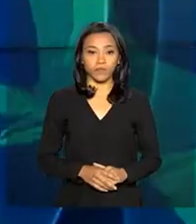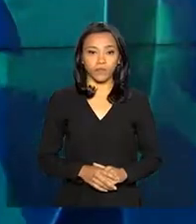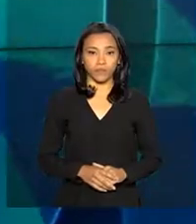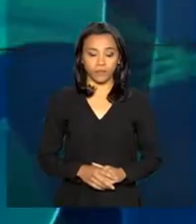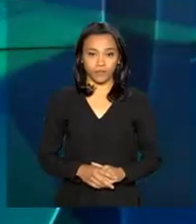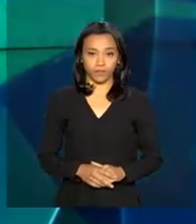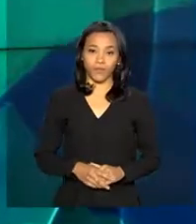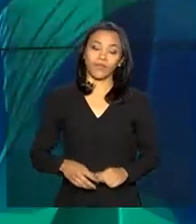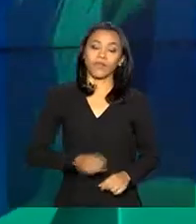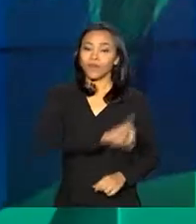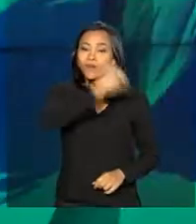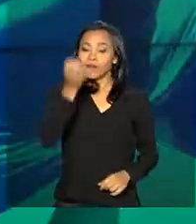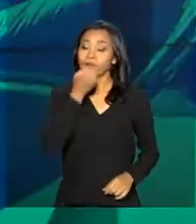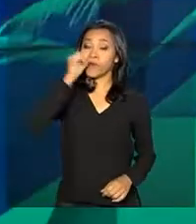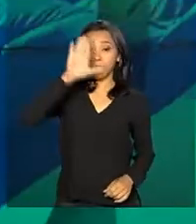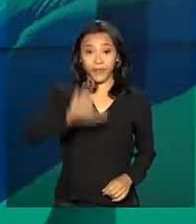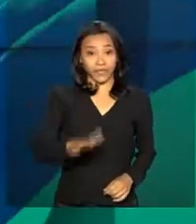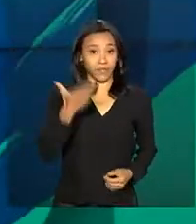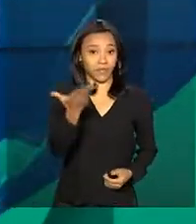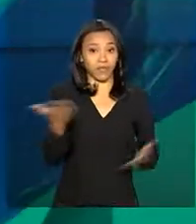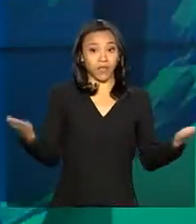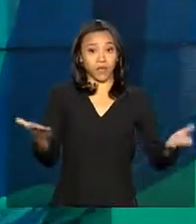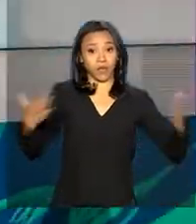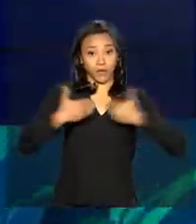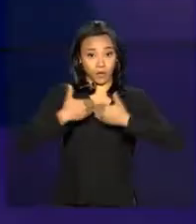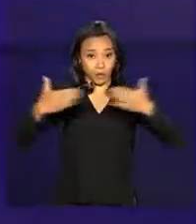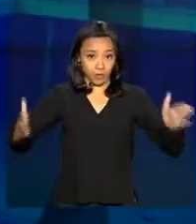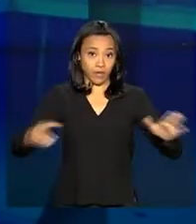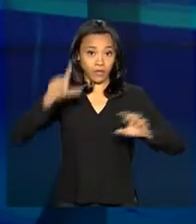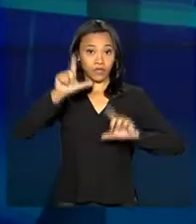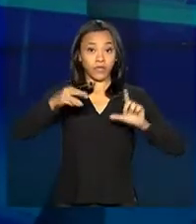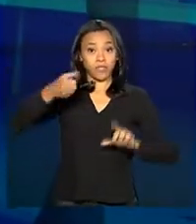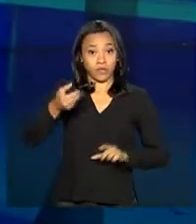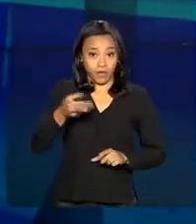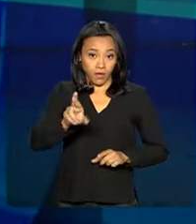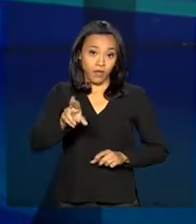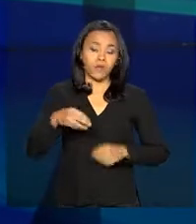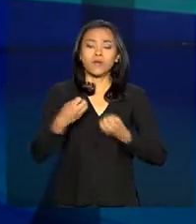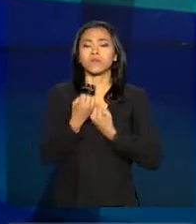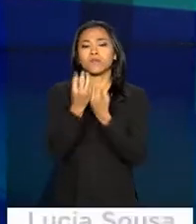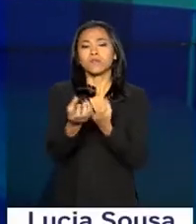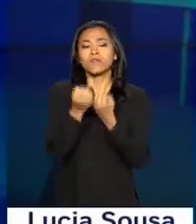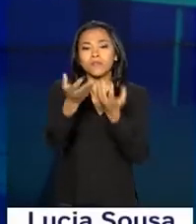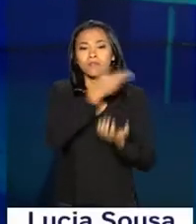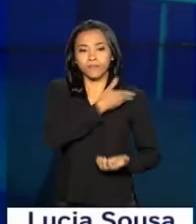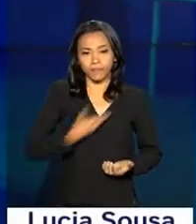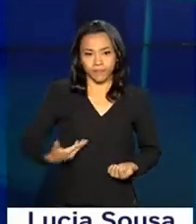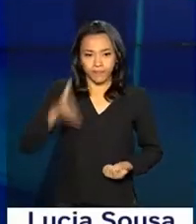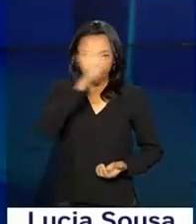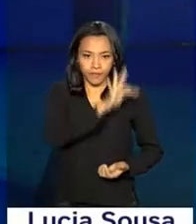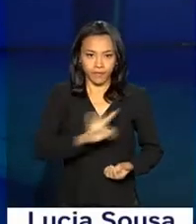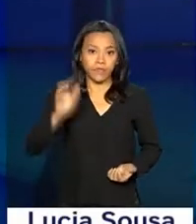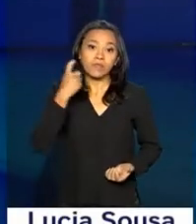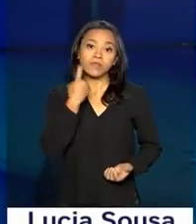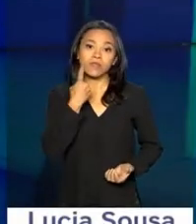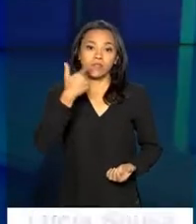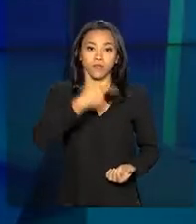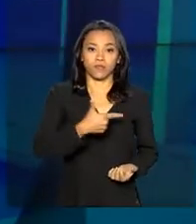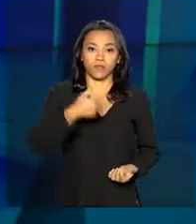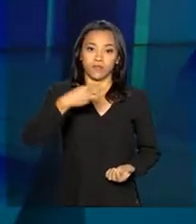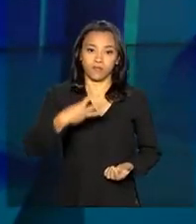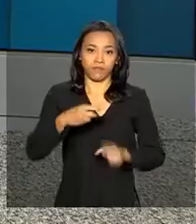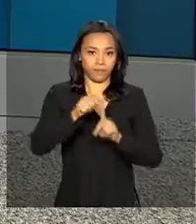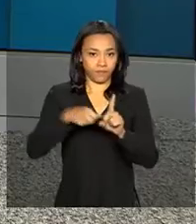lá boa tarde pra você começa agora o repórter nbr com as notícias do governo federal desta sexta-feira 23 de